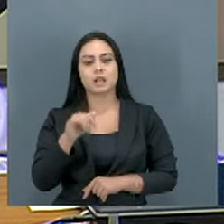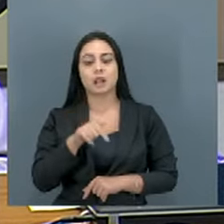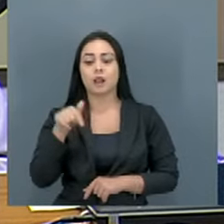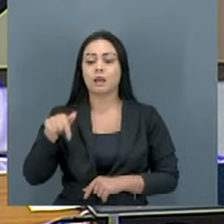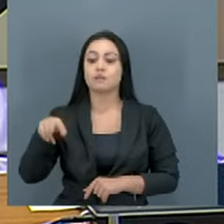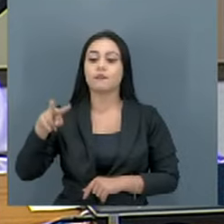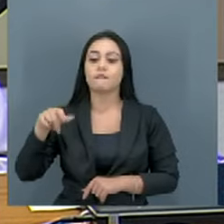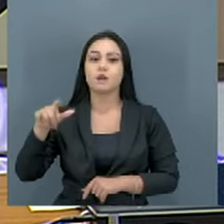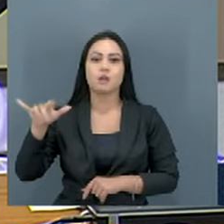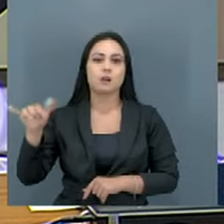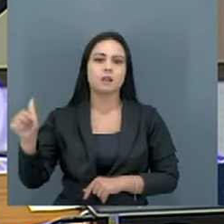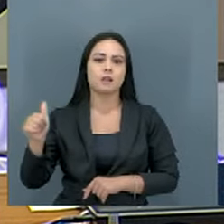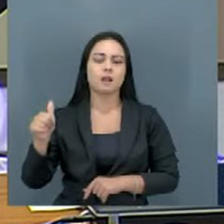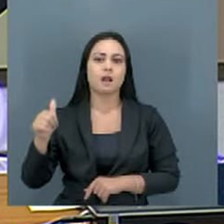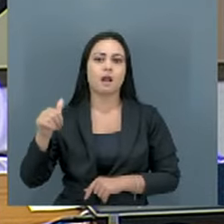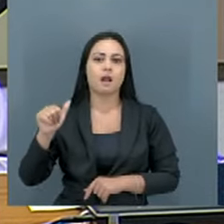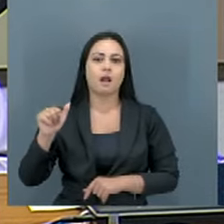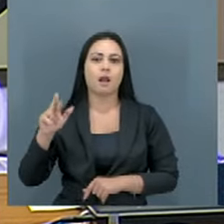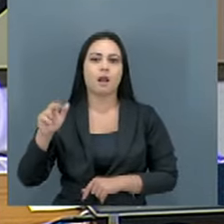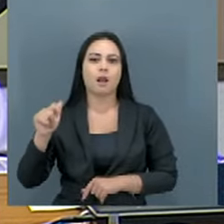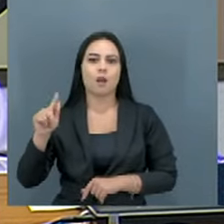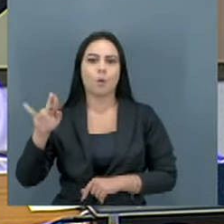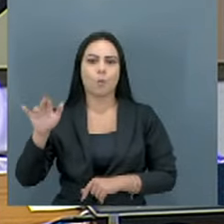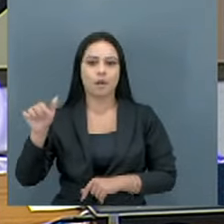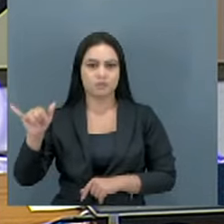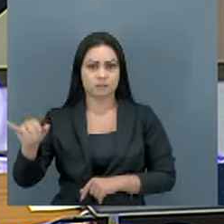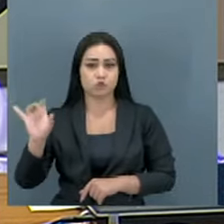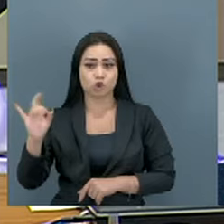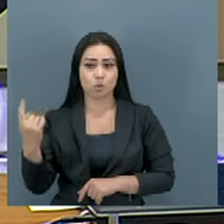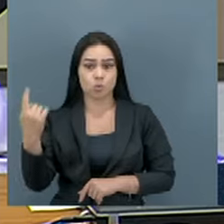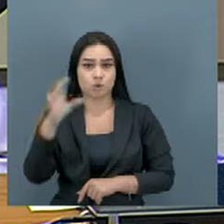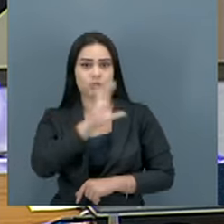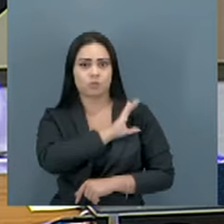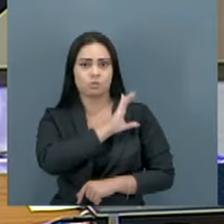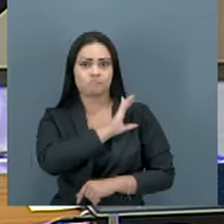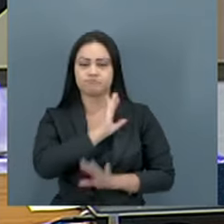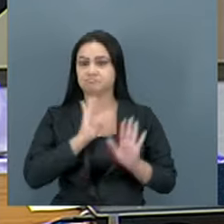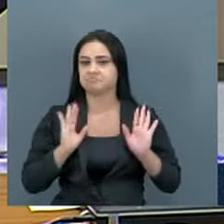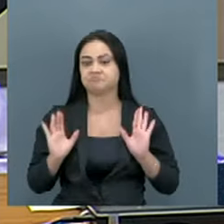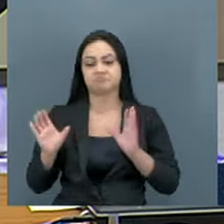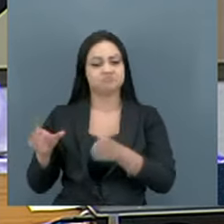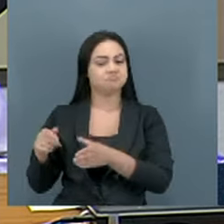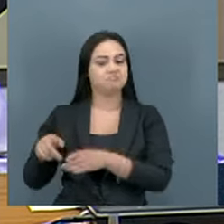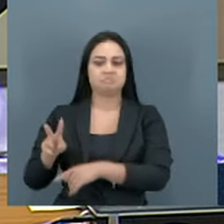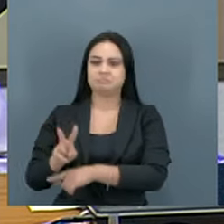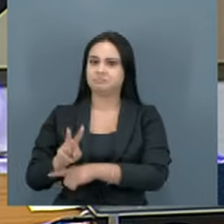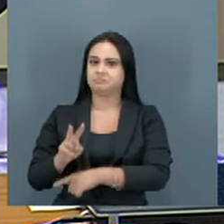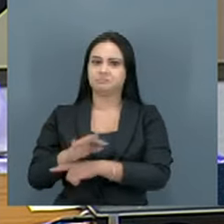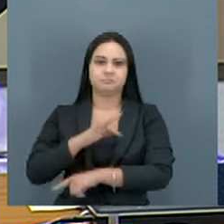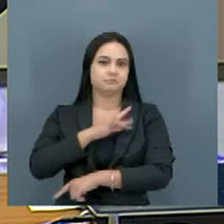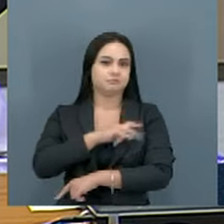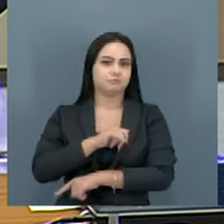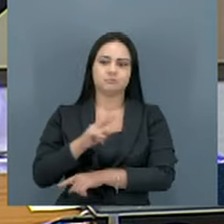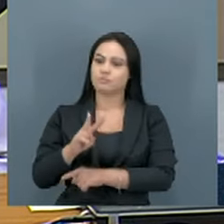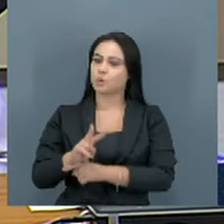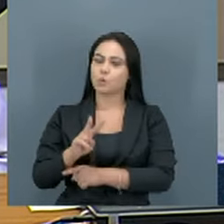Araguaia. Só um coordenador. Não cuida a FUNAI nem todos.